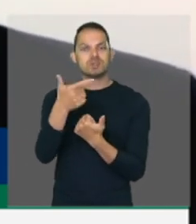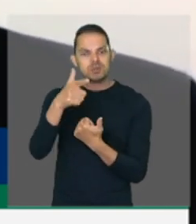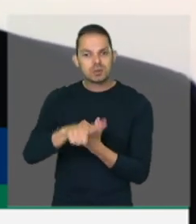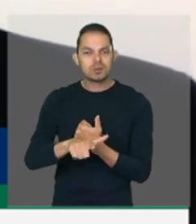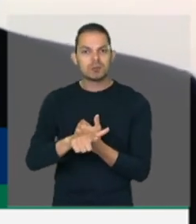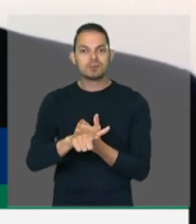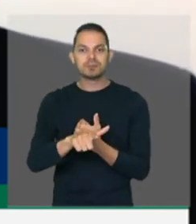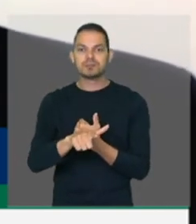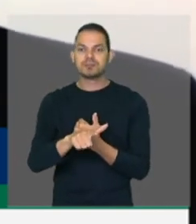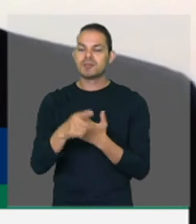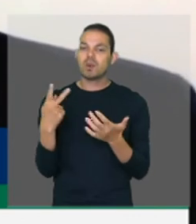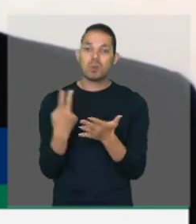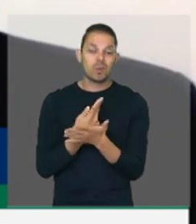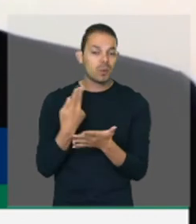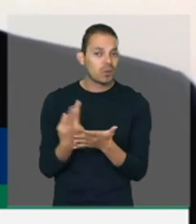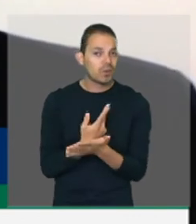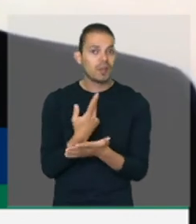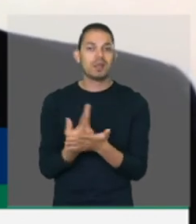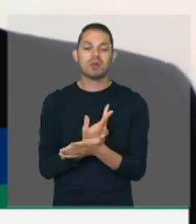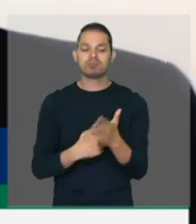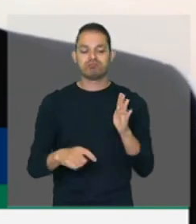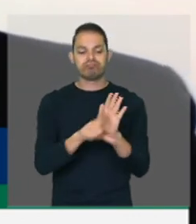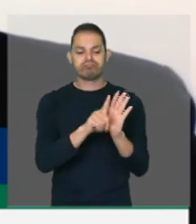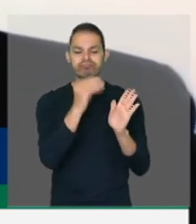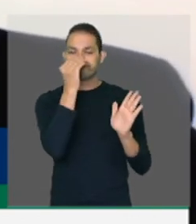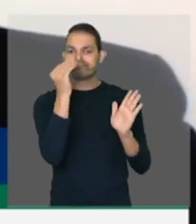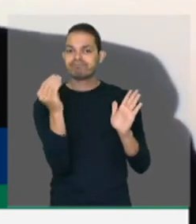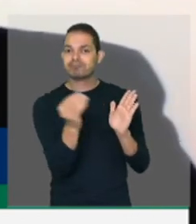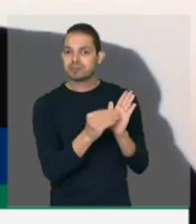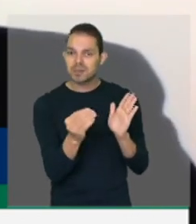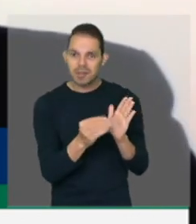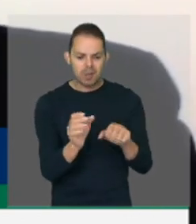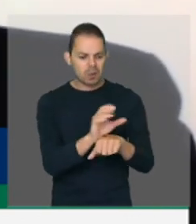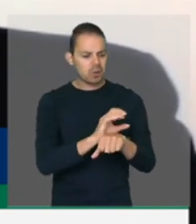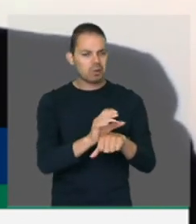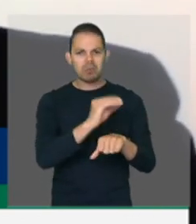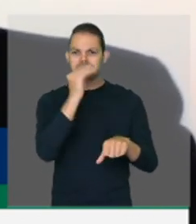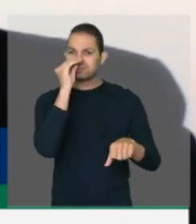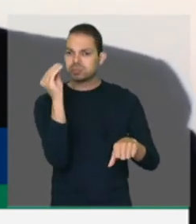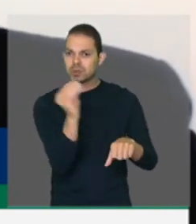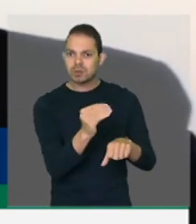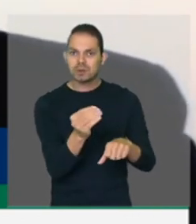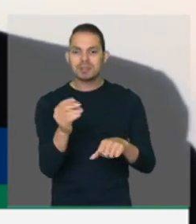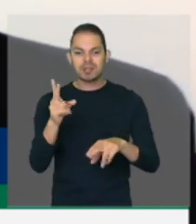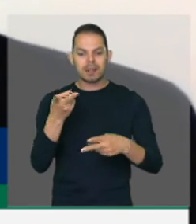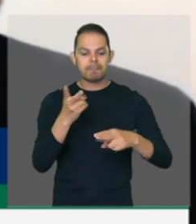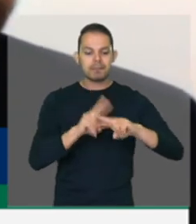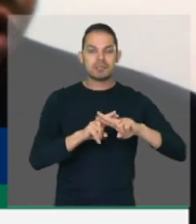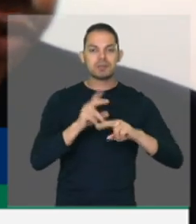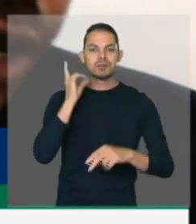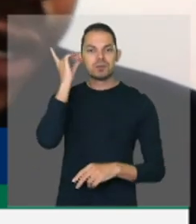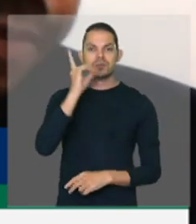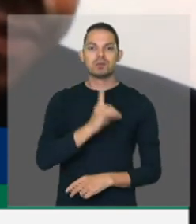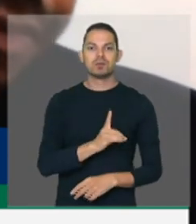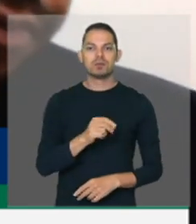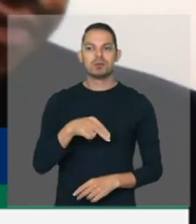total inviabilidade, a total ilegalidade e a total inconstitucionalidade da prisão do deputado federal Daniel